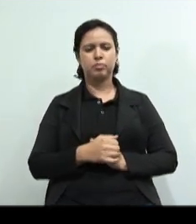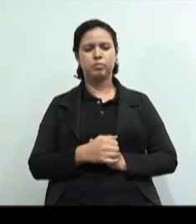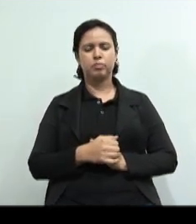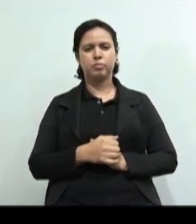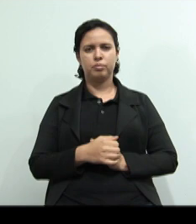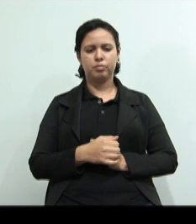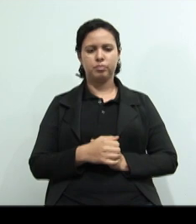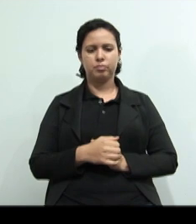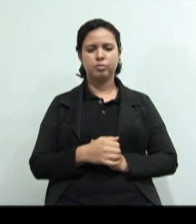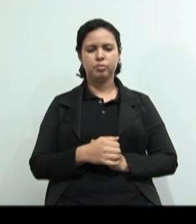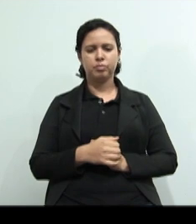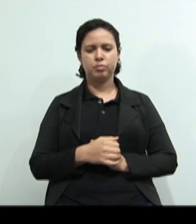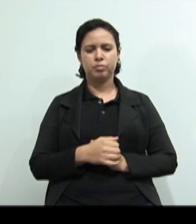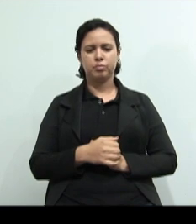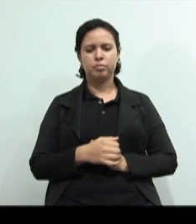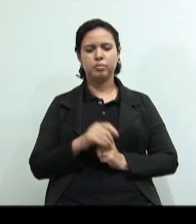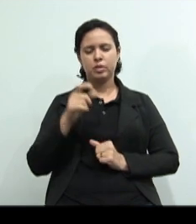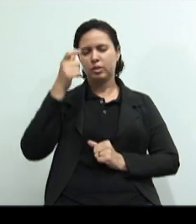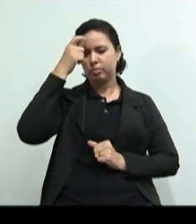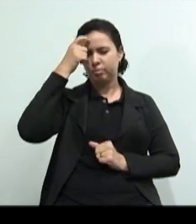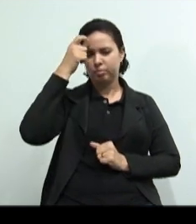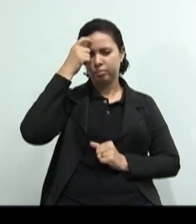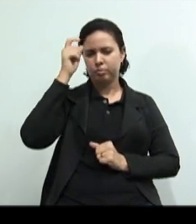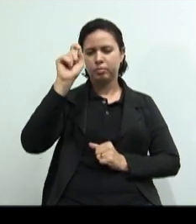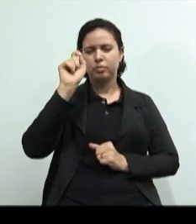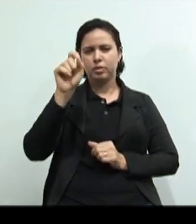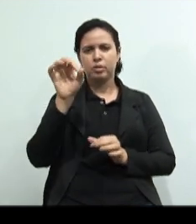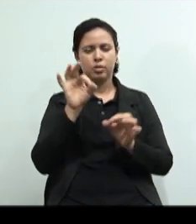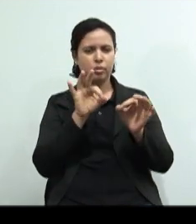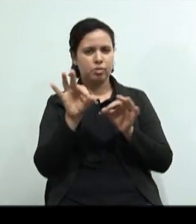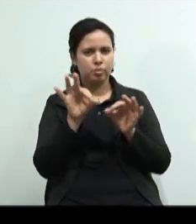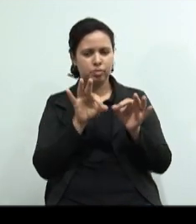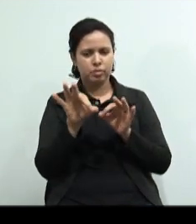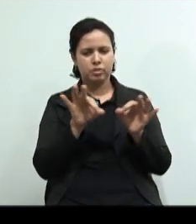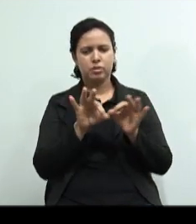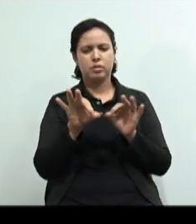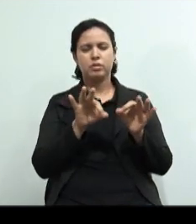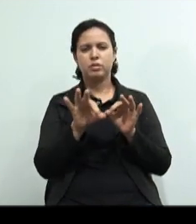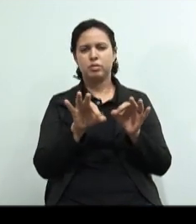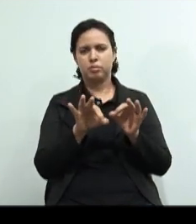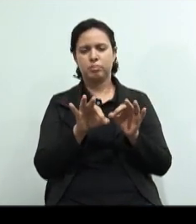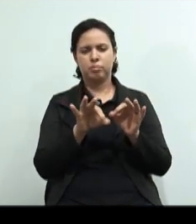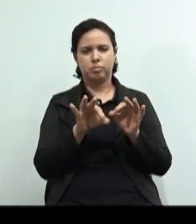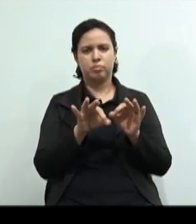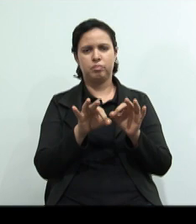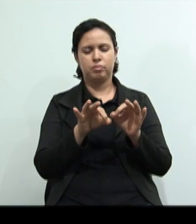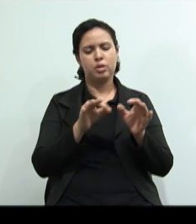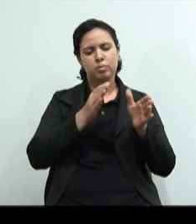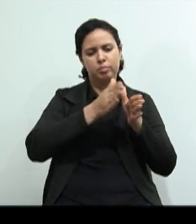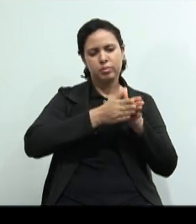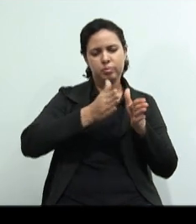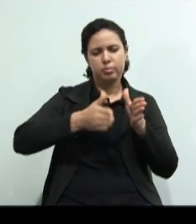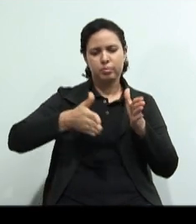seiton, senso de ordenação, de arrumação,